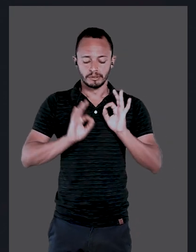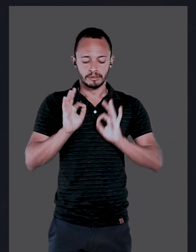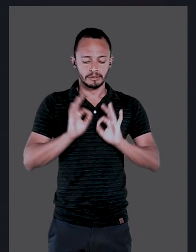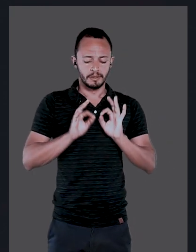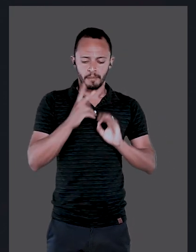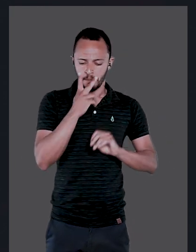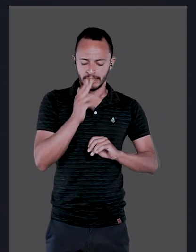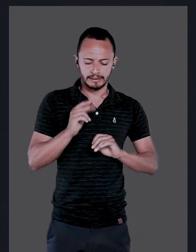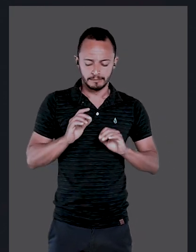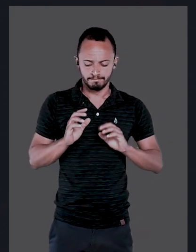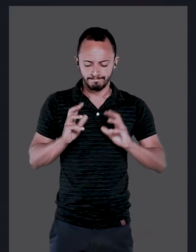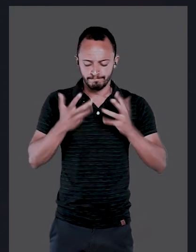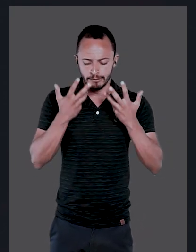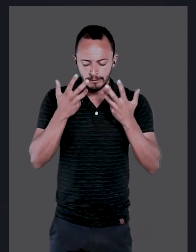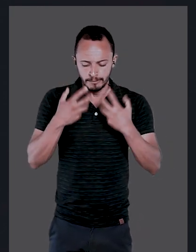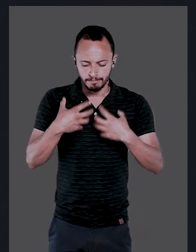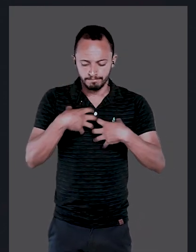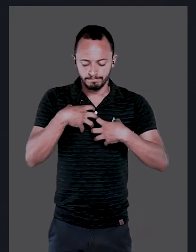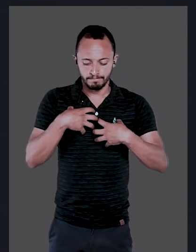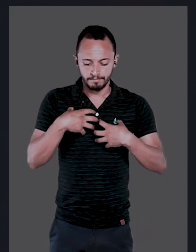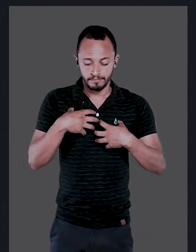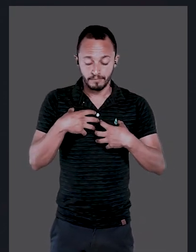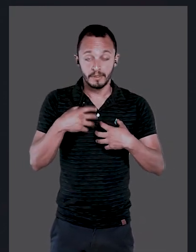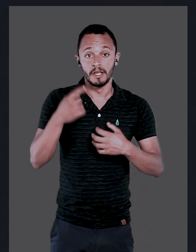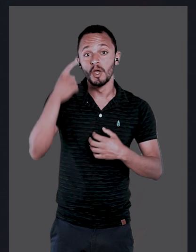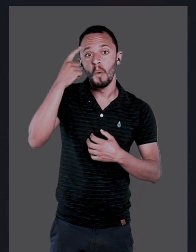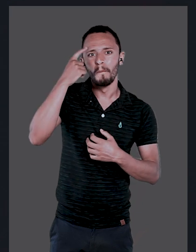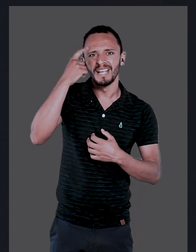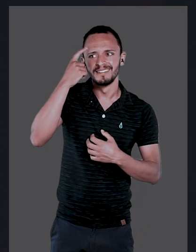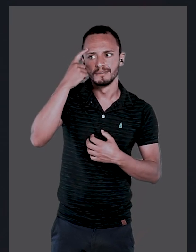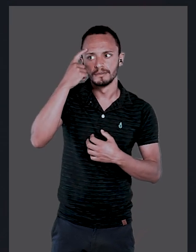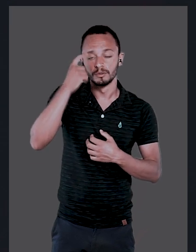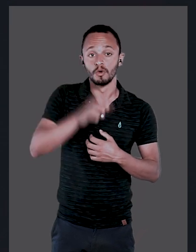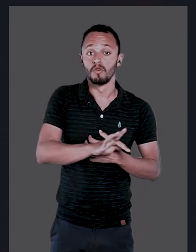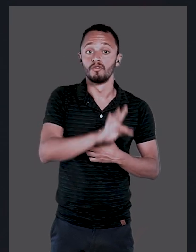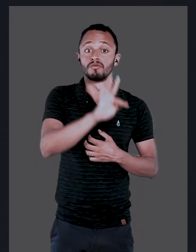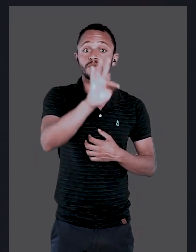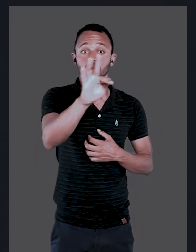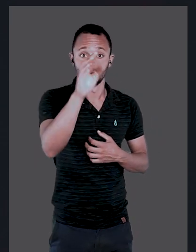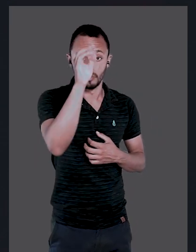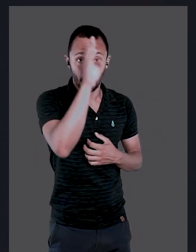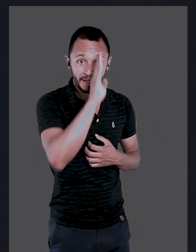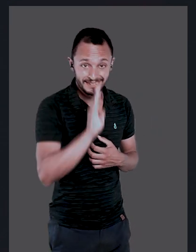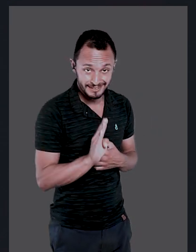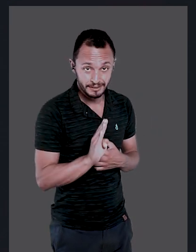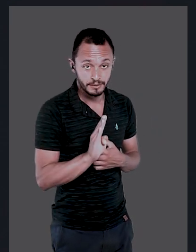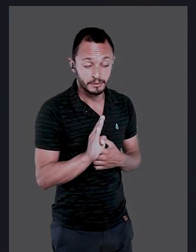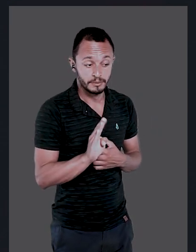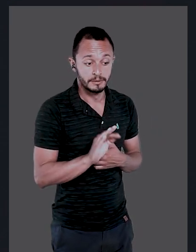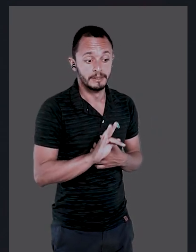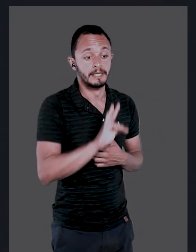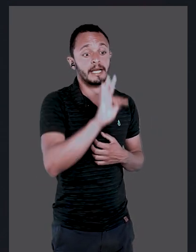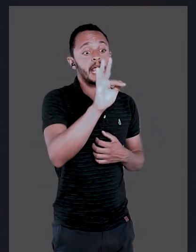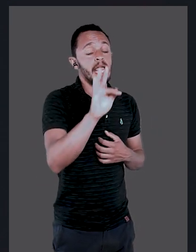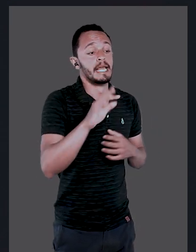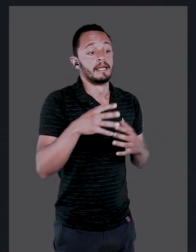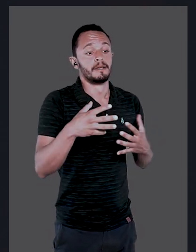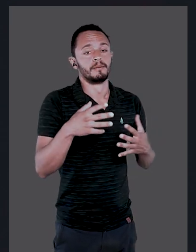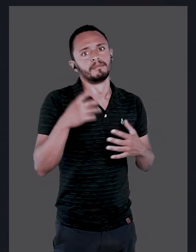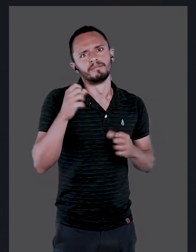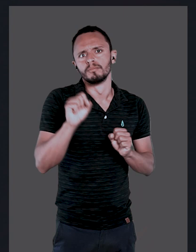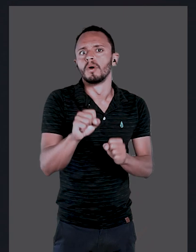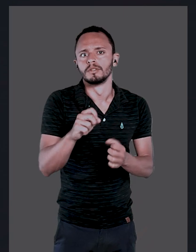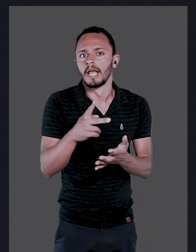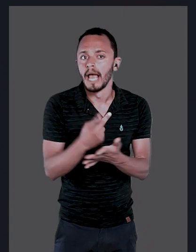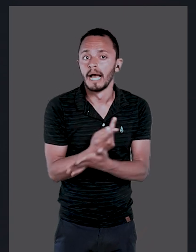avançando, às vezes com uma folia. Então, o que eu posso pensar sobre o futuro do Brasil, eu acho que vai estar tudo errado.